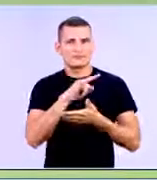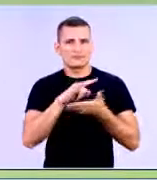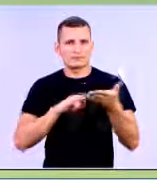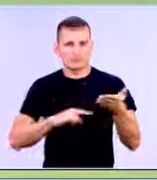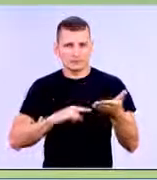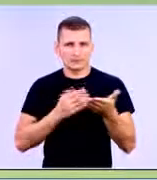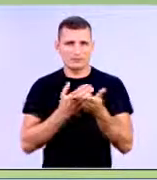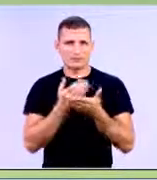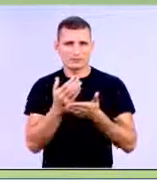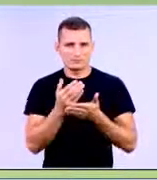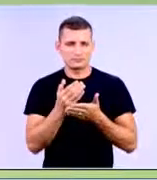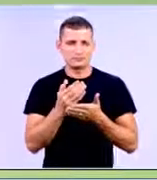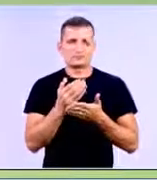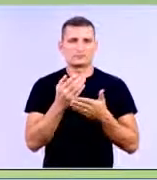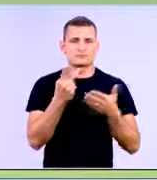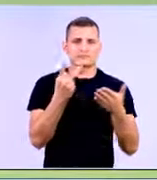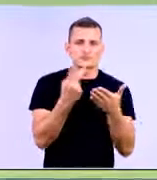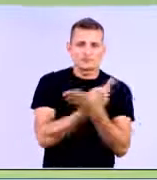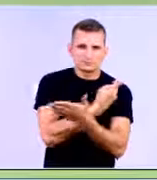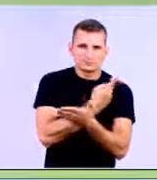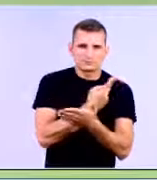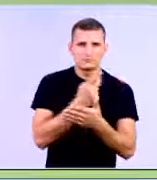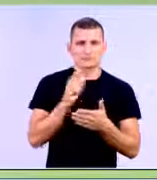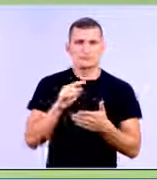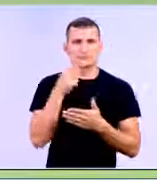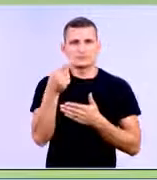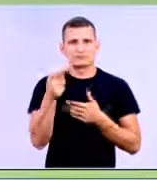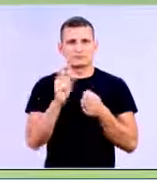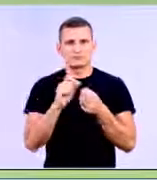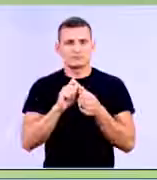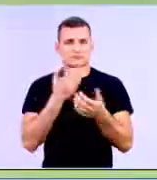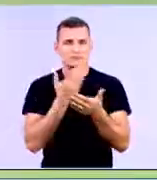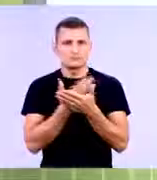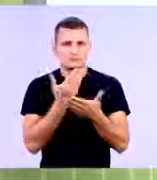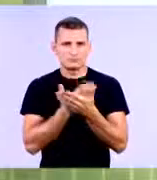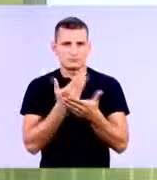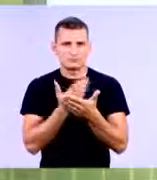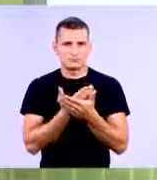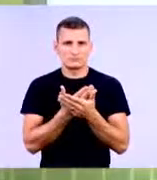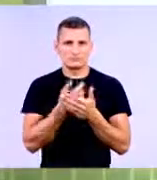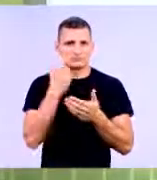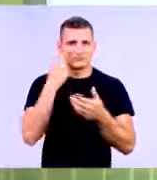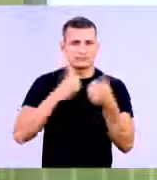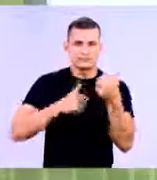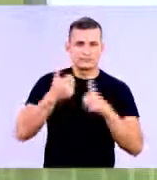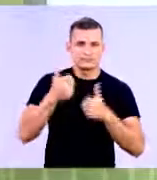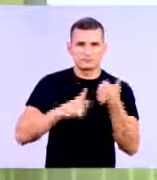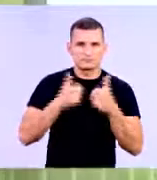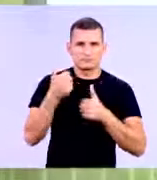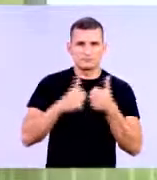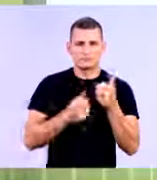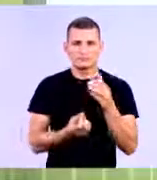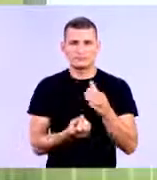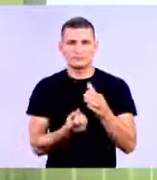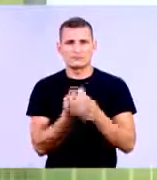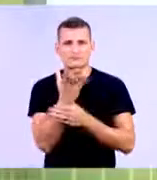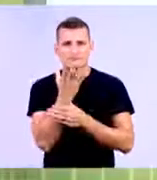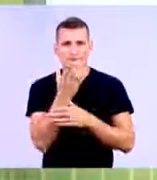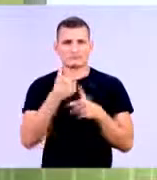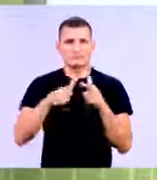a partir dos incidentes que ocorrem e depois fazendo um estudo para avaliar a origem